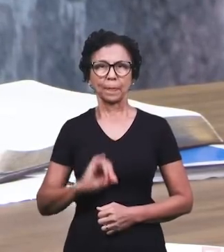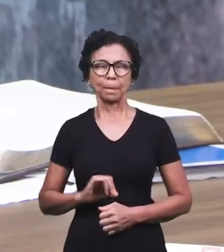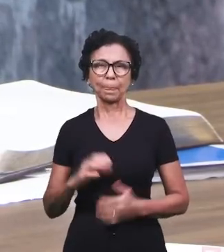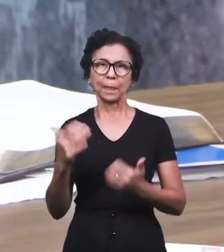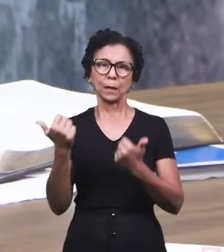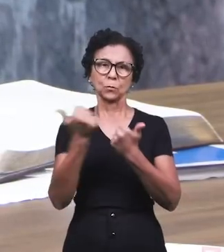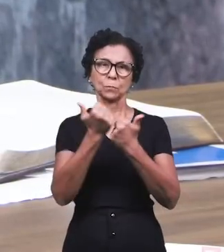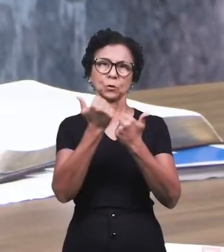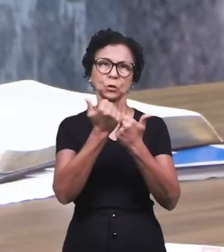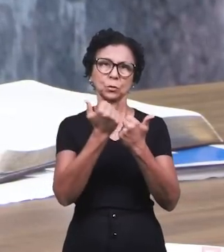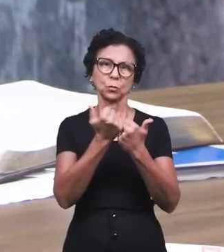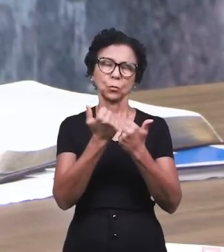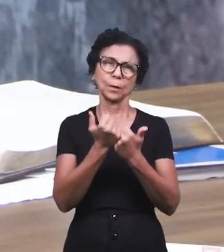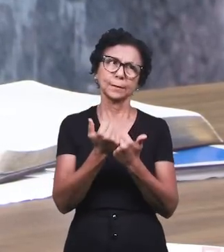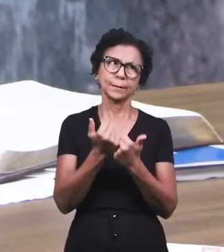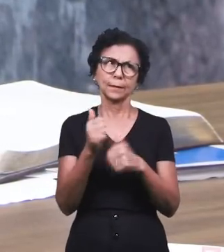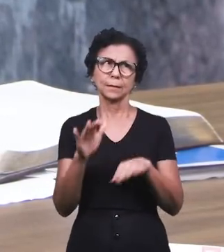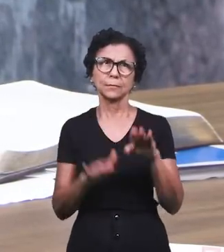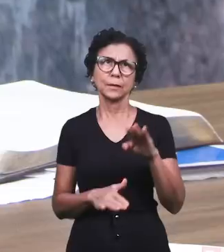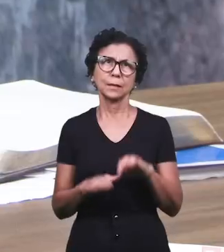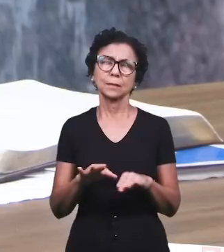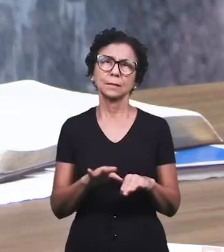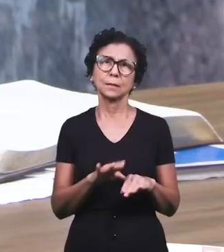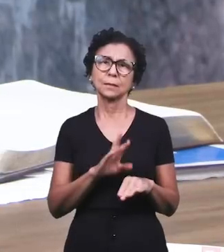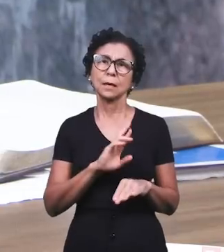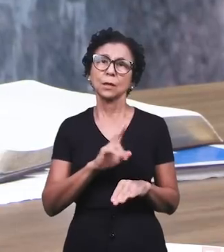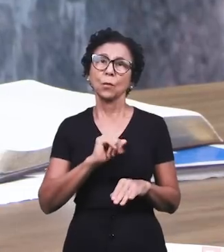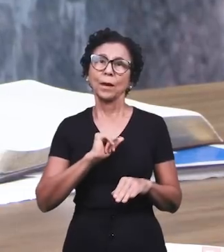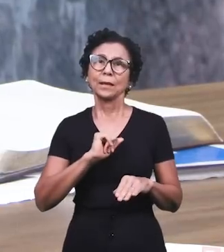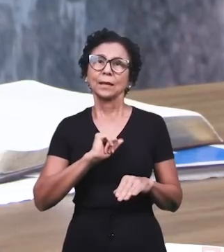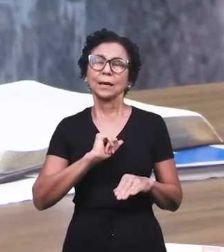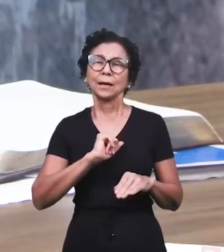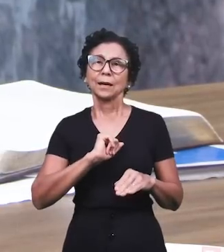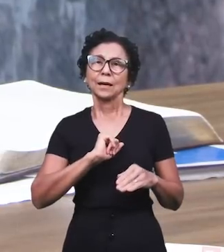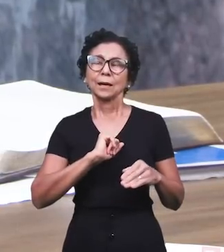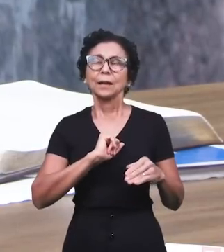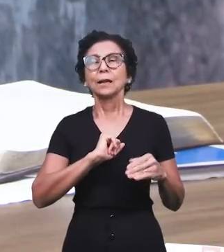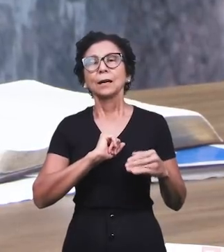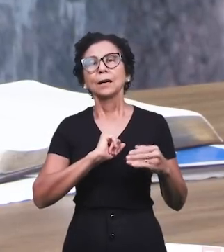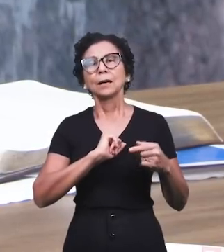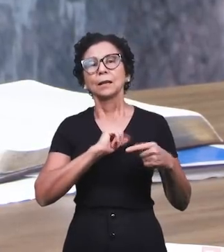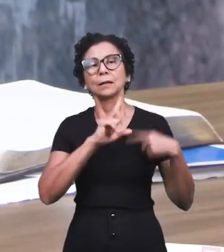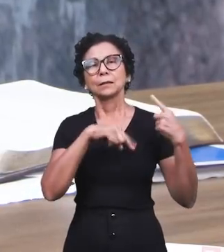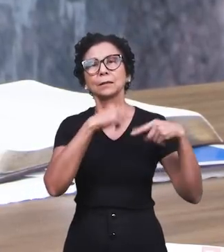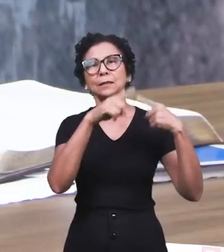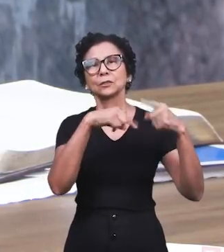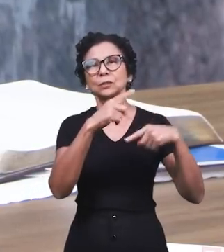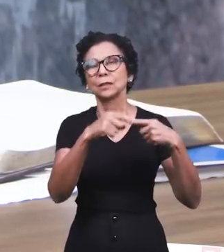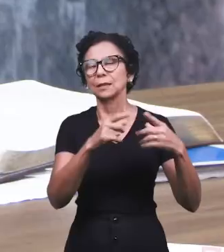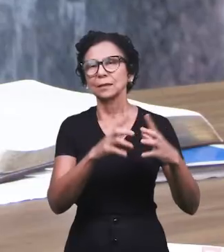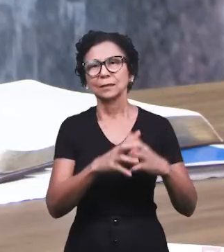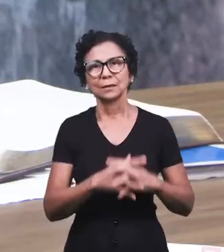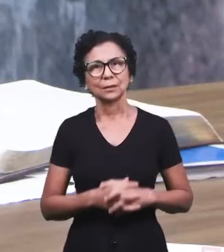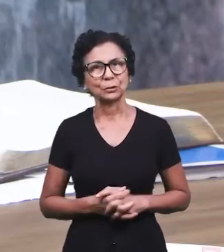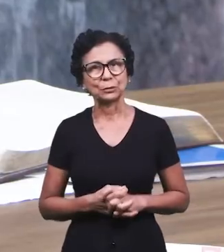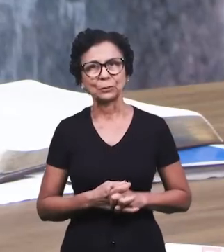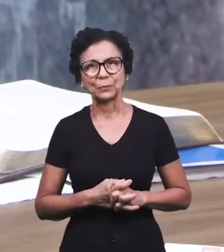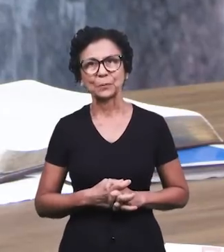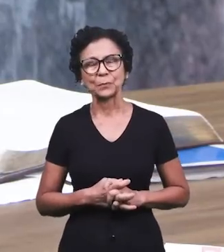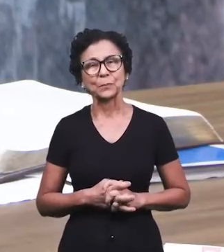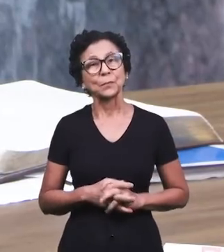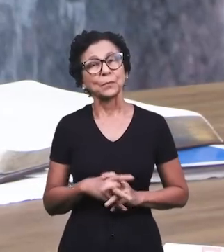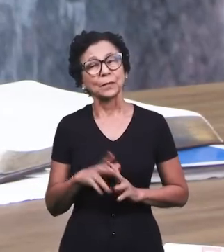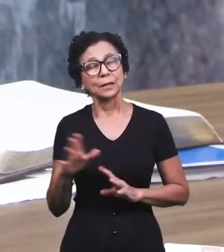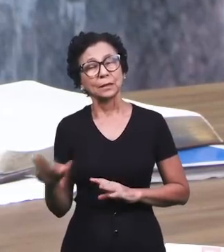nem sempre era uma sucessão assim hereditária. O imperador, principalmente no século I, ele indicava o